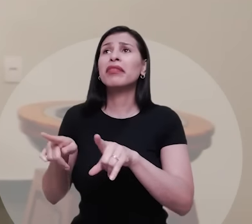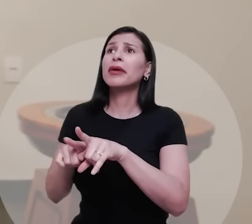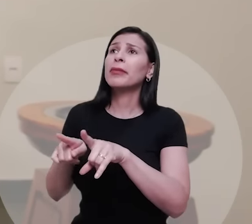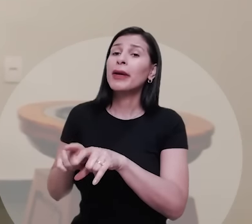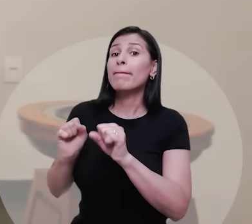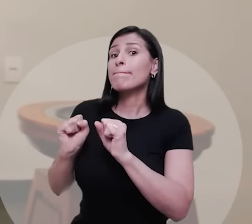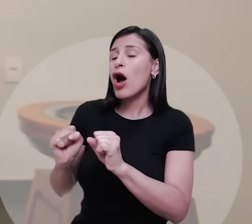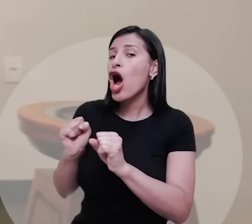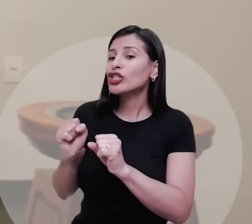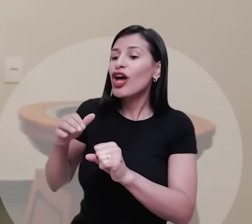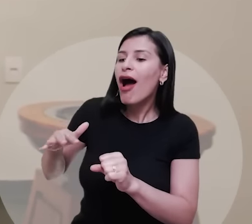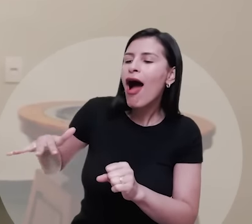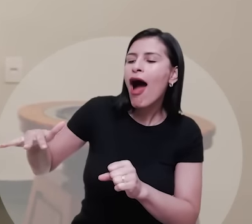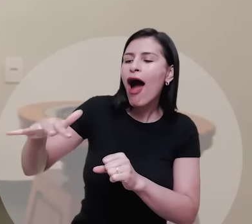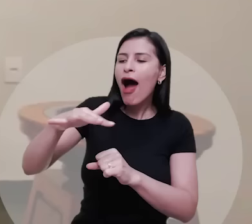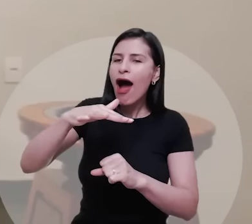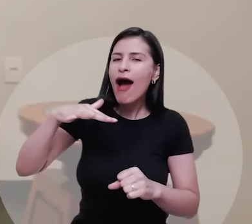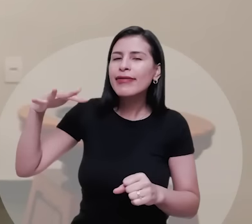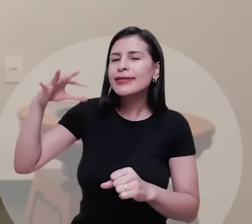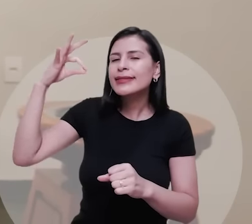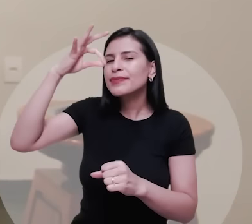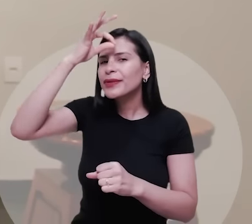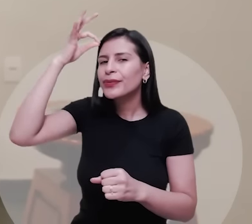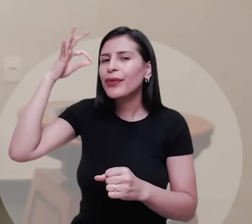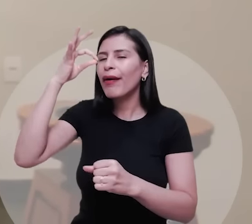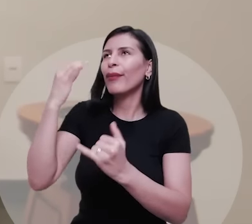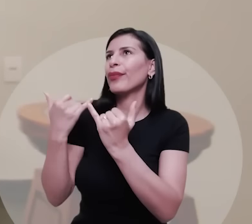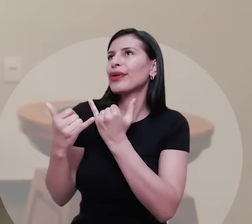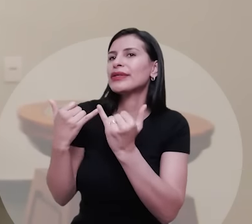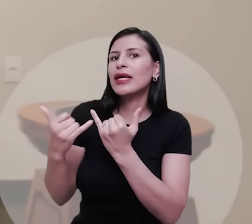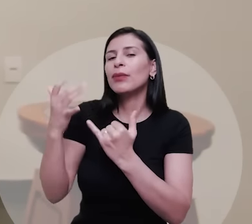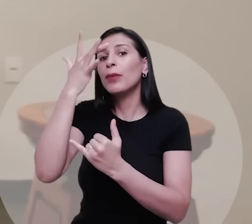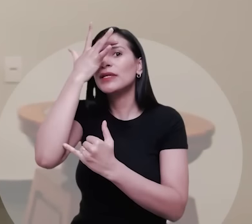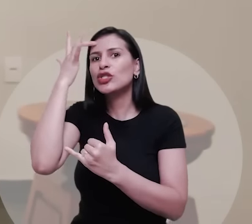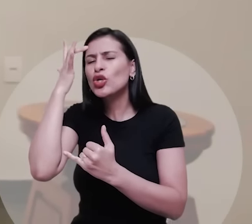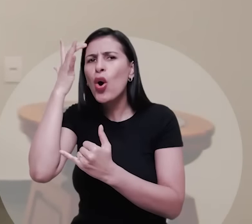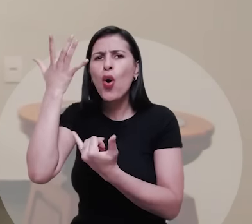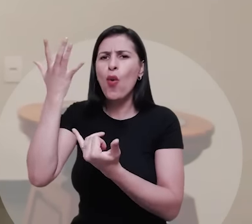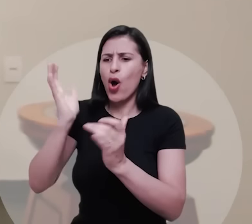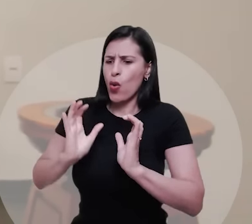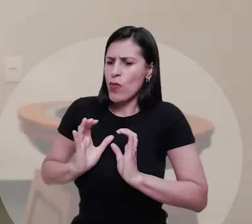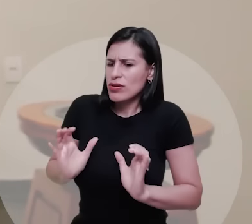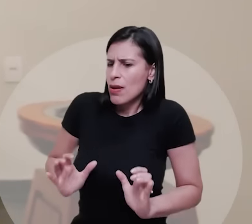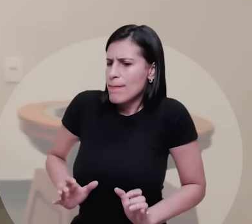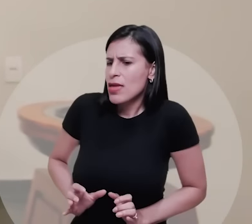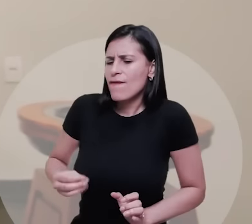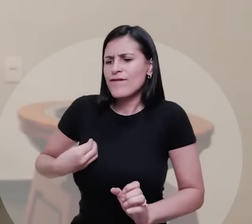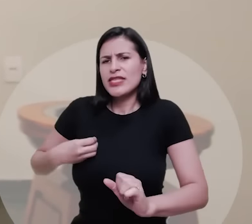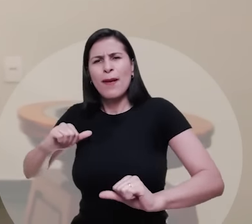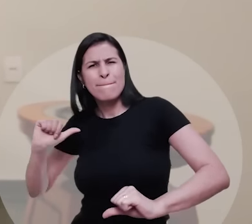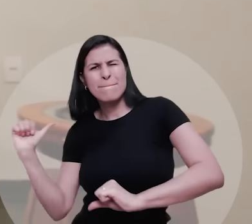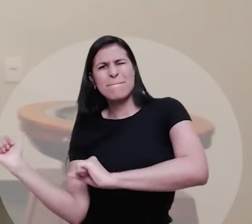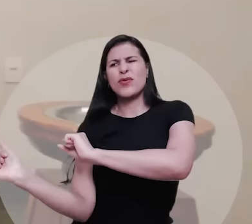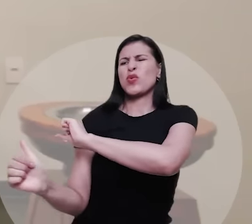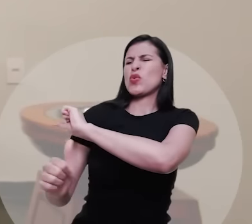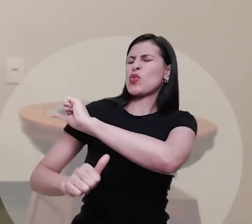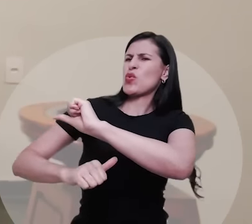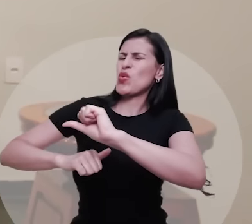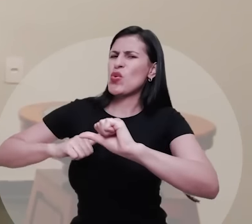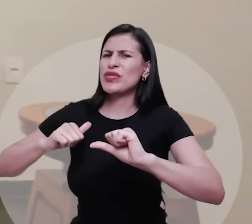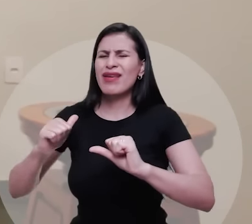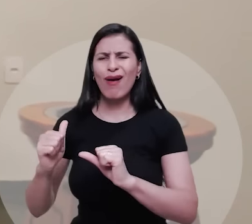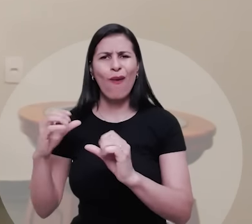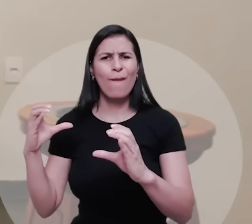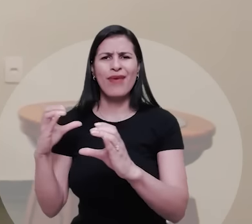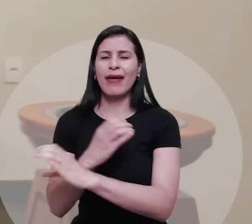uma visão espiritual, alguém que muda radicalmente o seu comportamento e a sua postura. Por